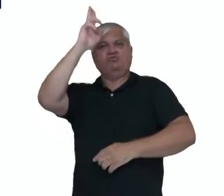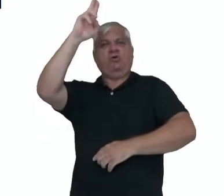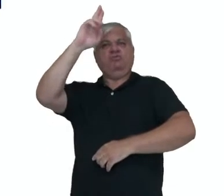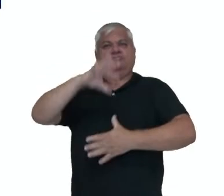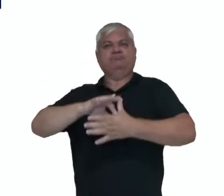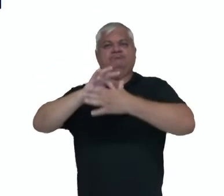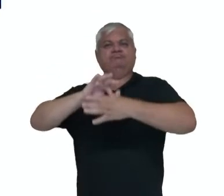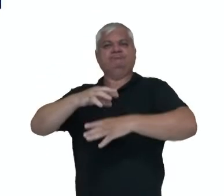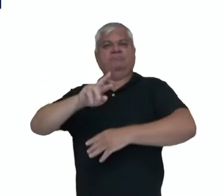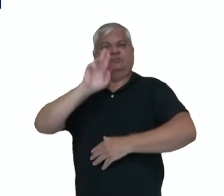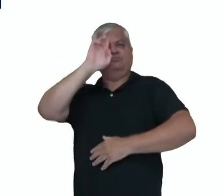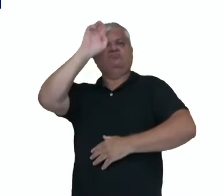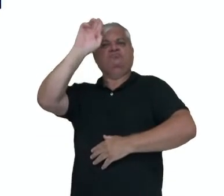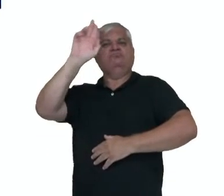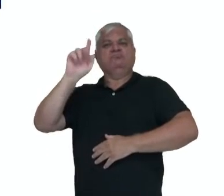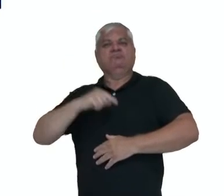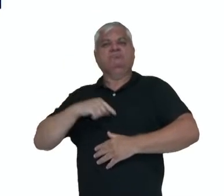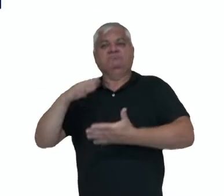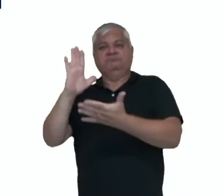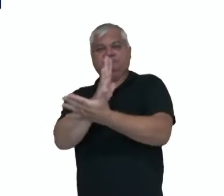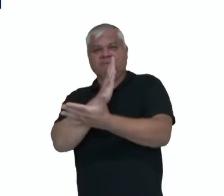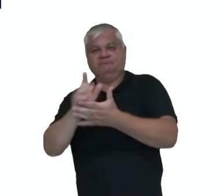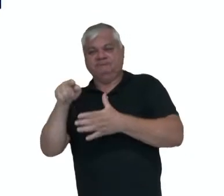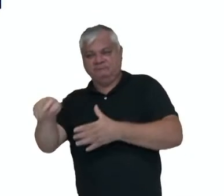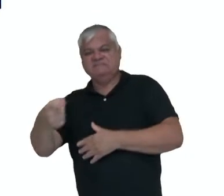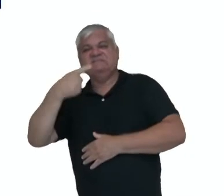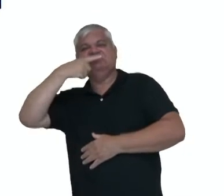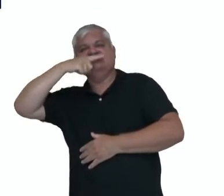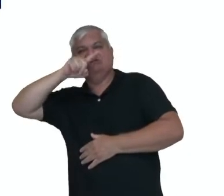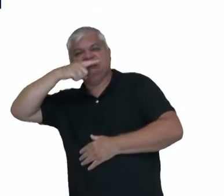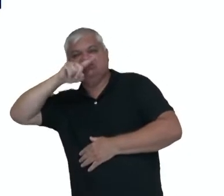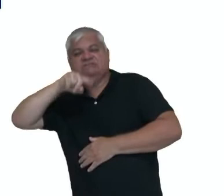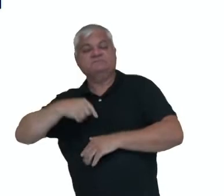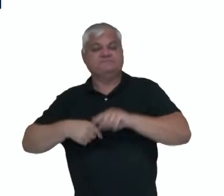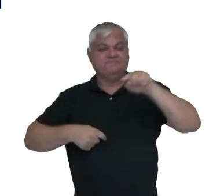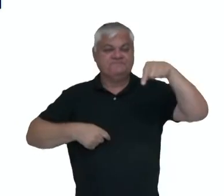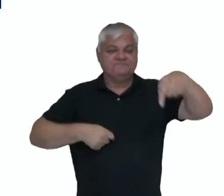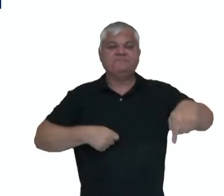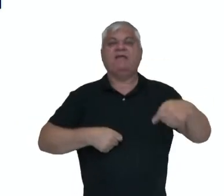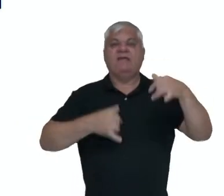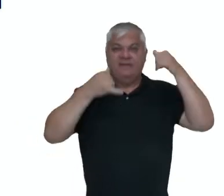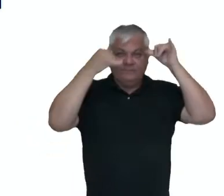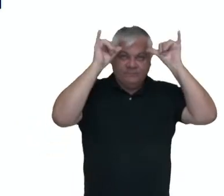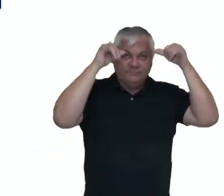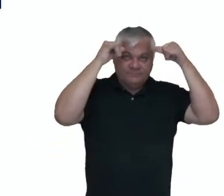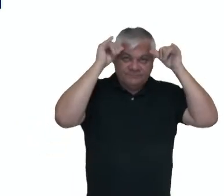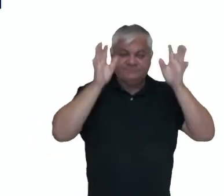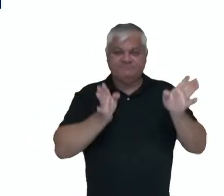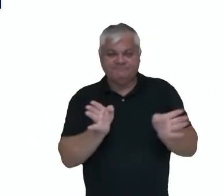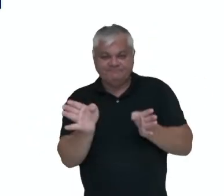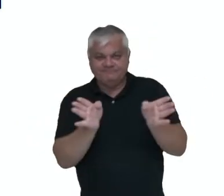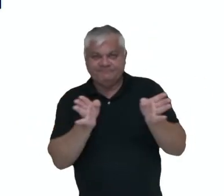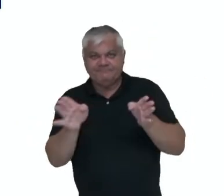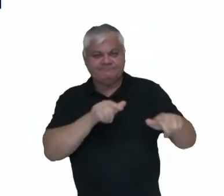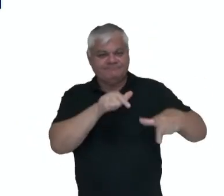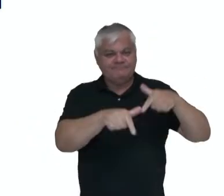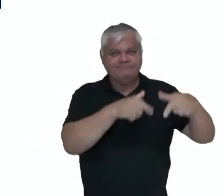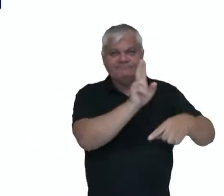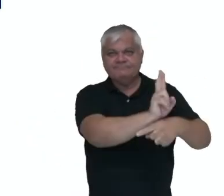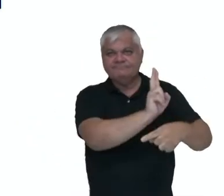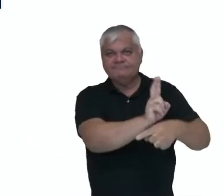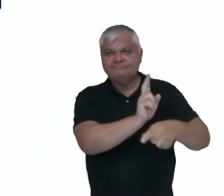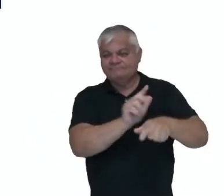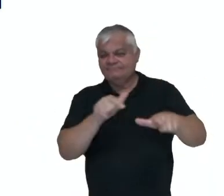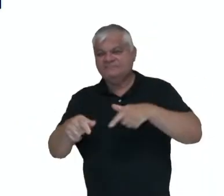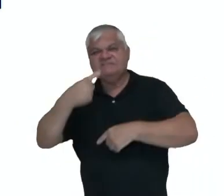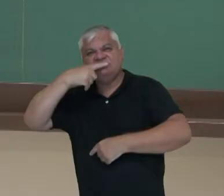de engenho, então eles se dividiam em duas atividades, criação de gado e também na plantação, né? Enfim, do